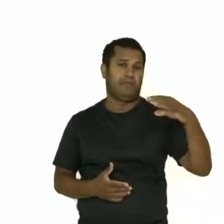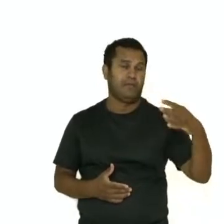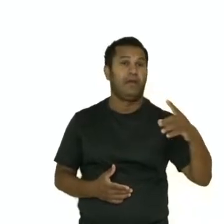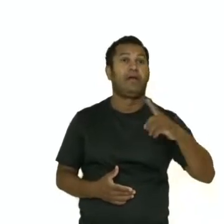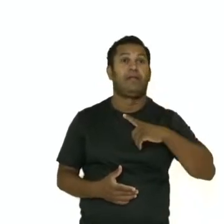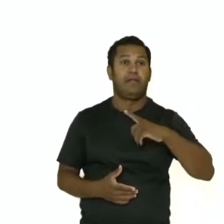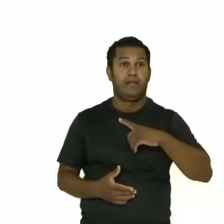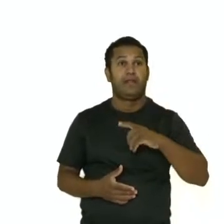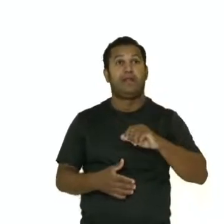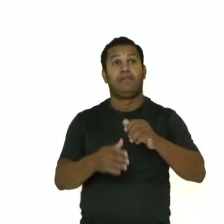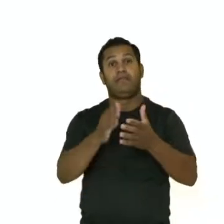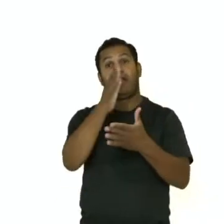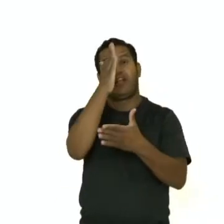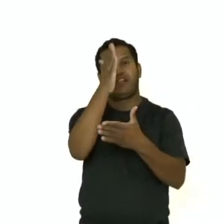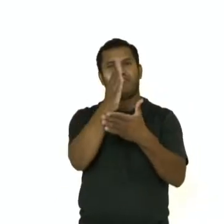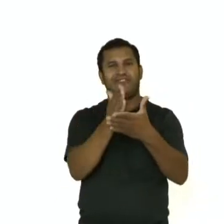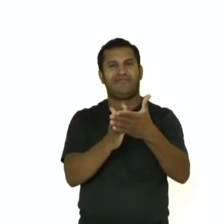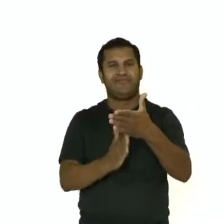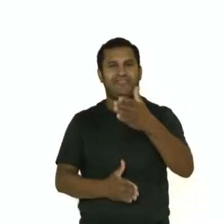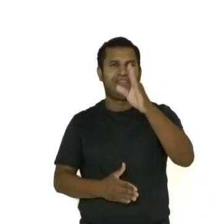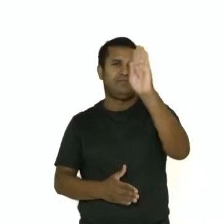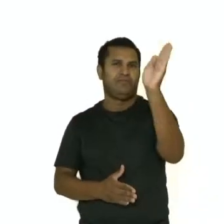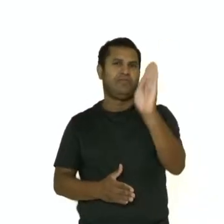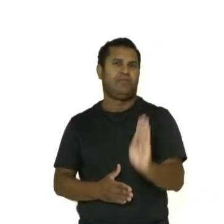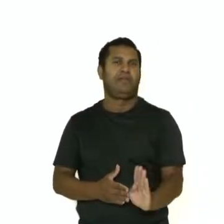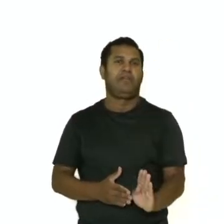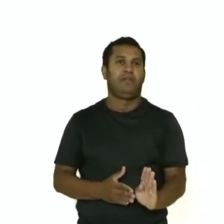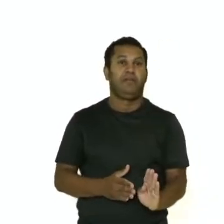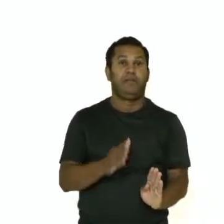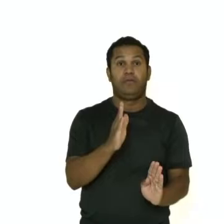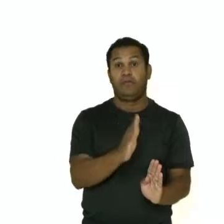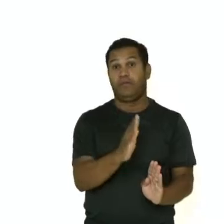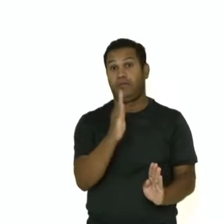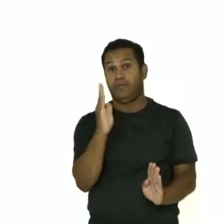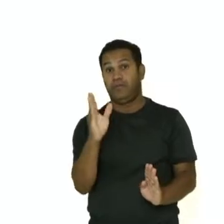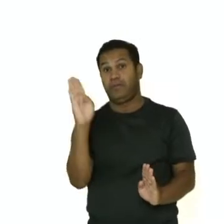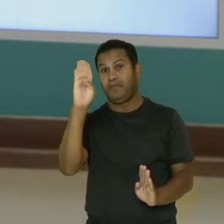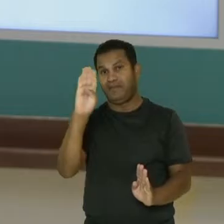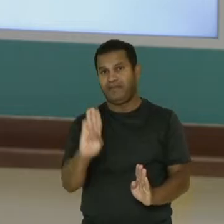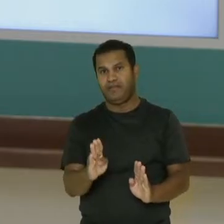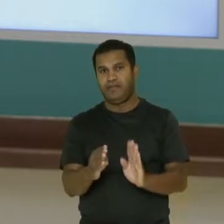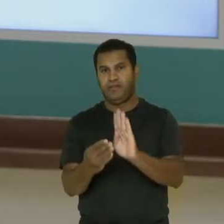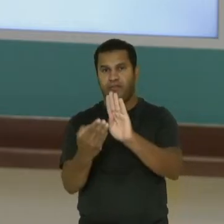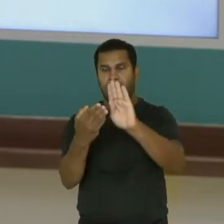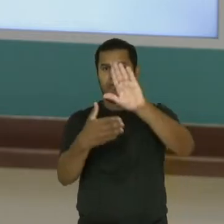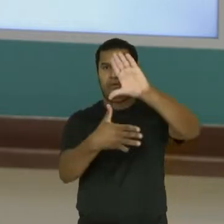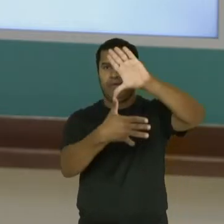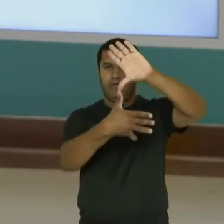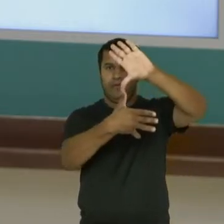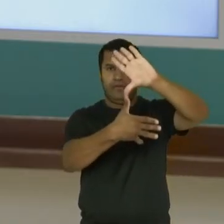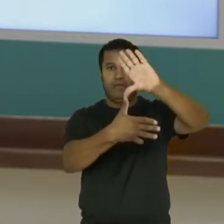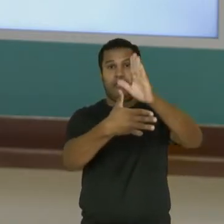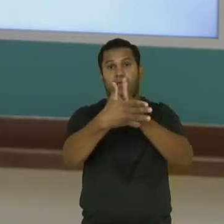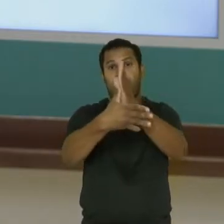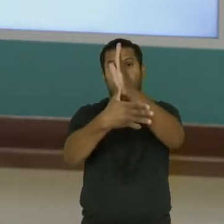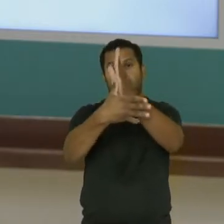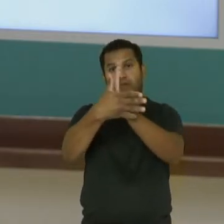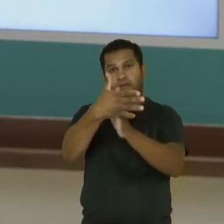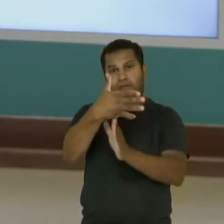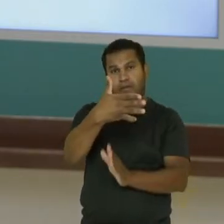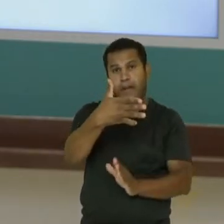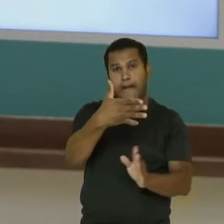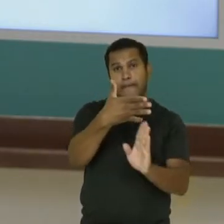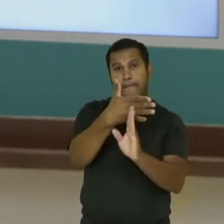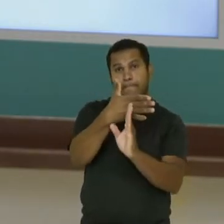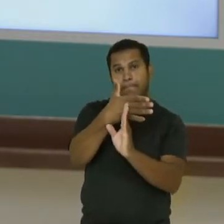terras. Então, tudo que estivesse a leste do tratado, da linha de Tordesilhas, pertenceria para Portugal, tudo que estivesse